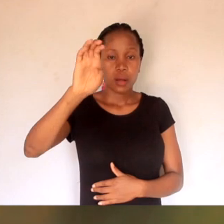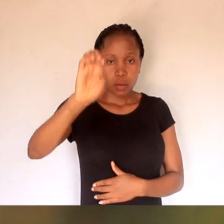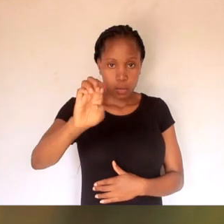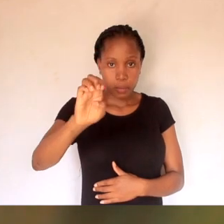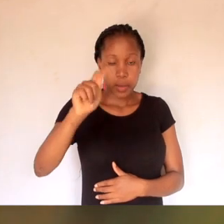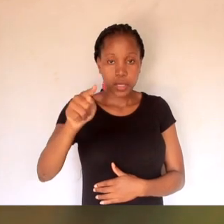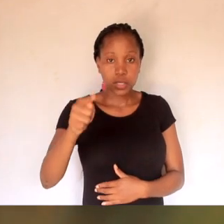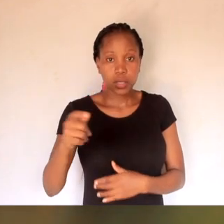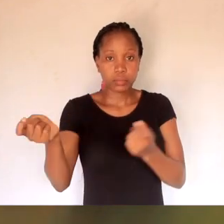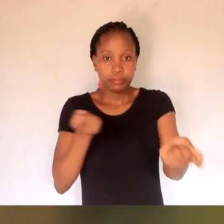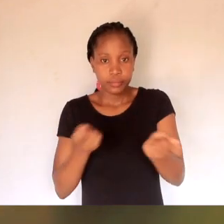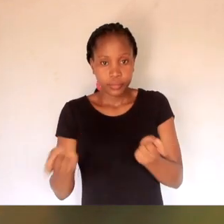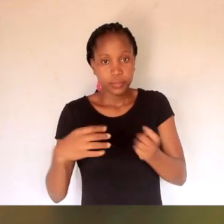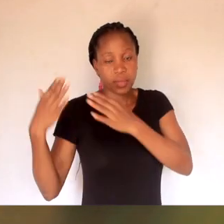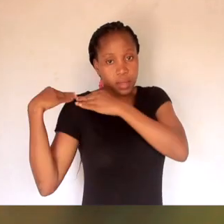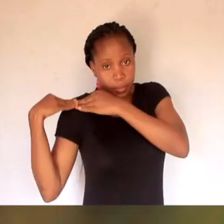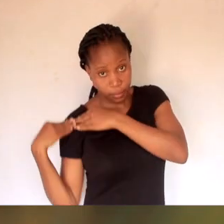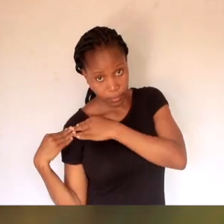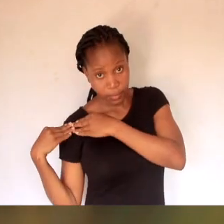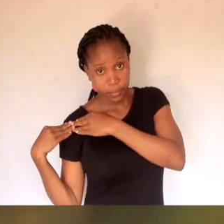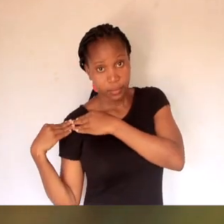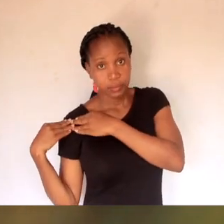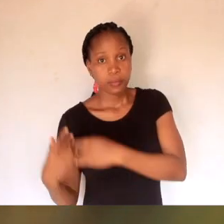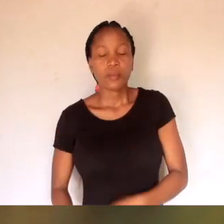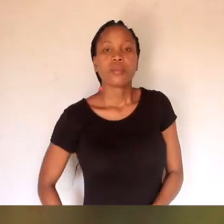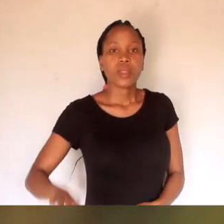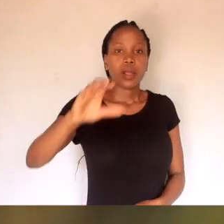com organizações como a FDC, a ActionAid,